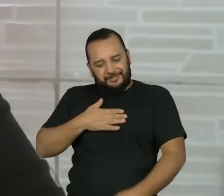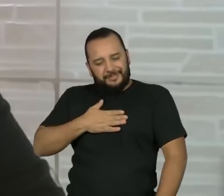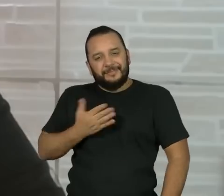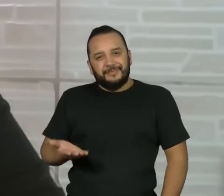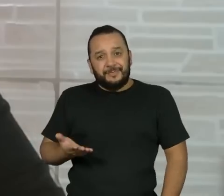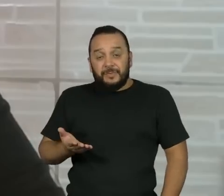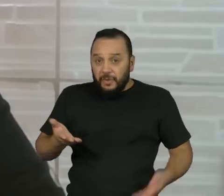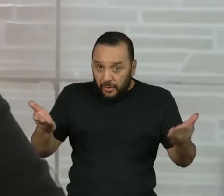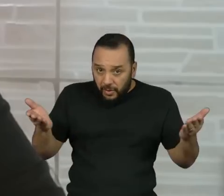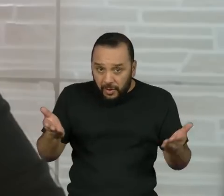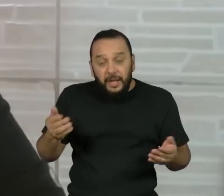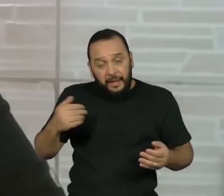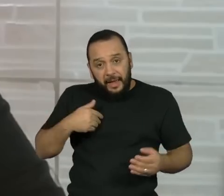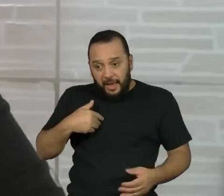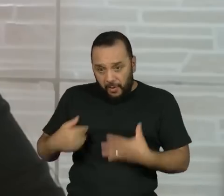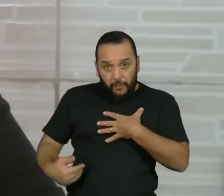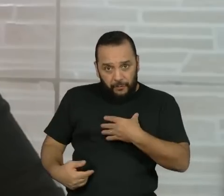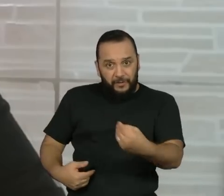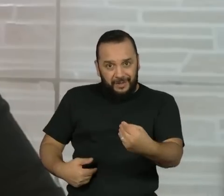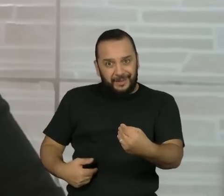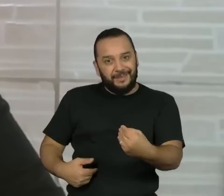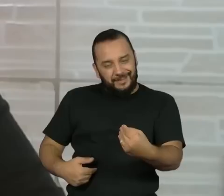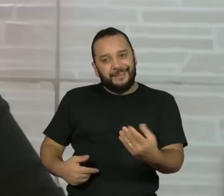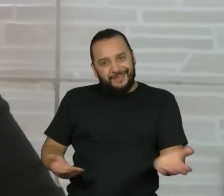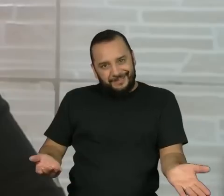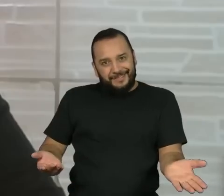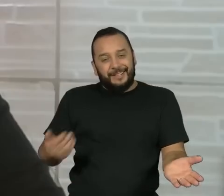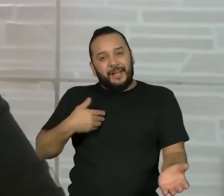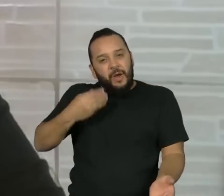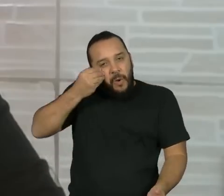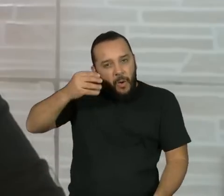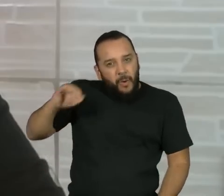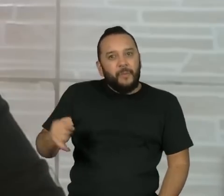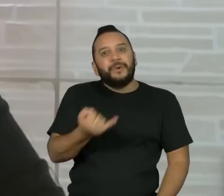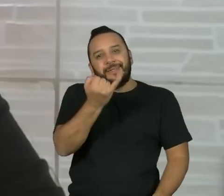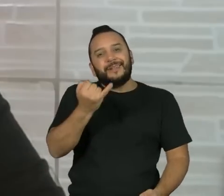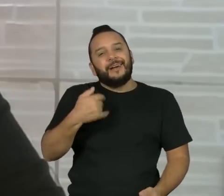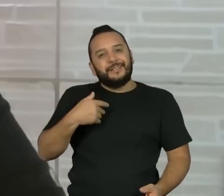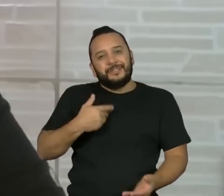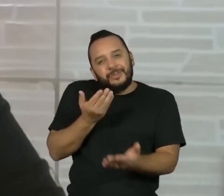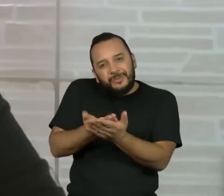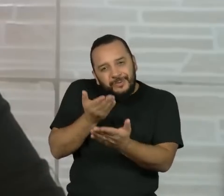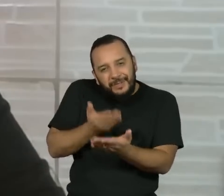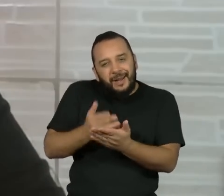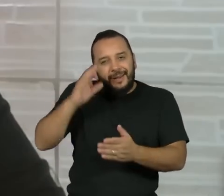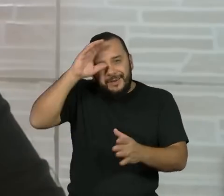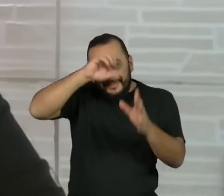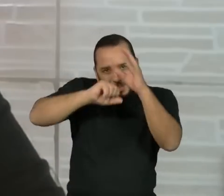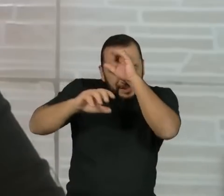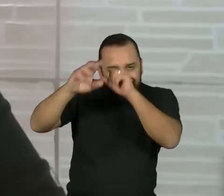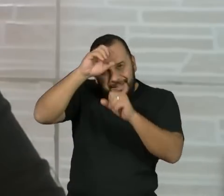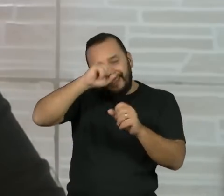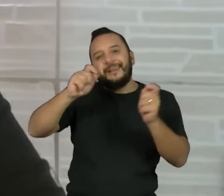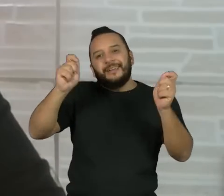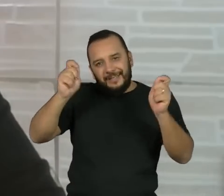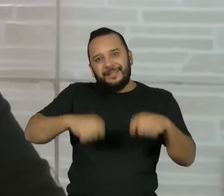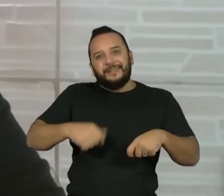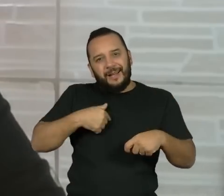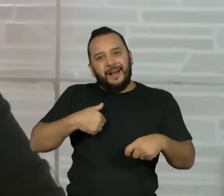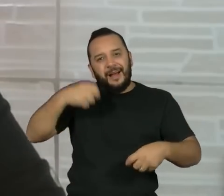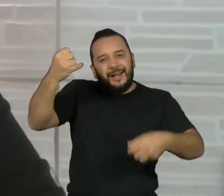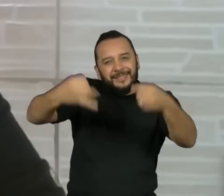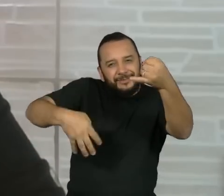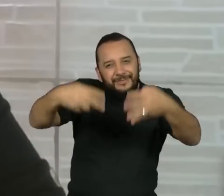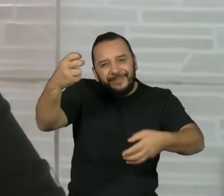nós que somos filhas delas, nós temos essa oportunidade, né, de ser letrado e de poder falar